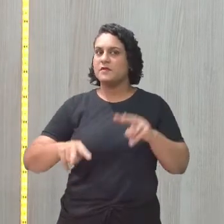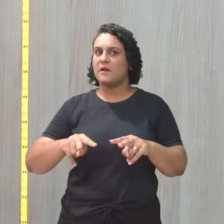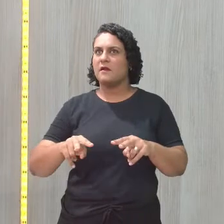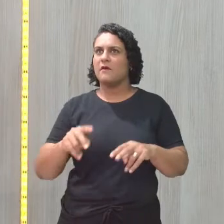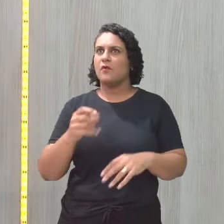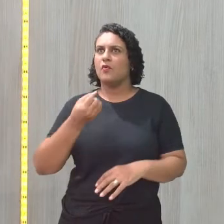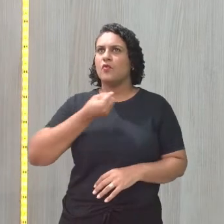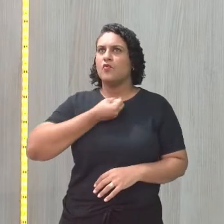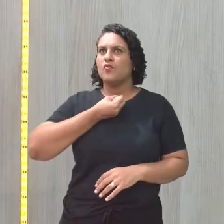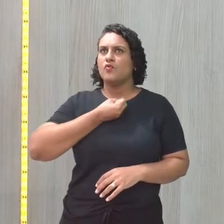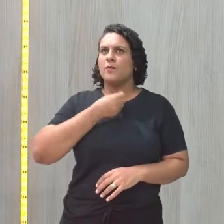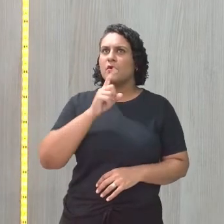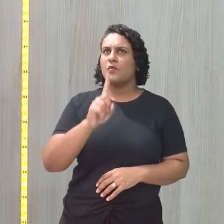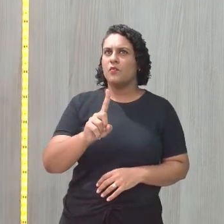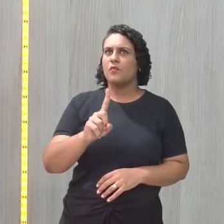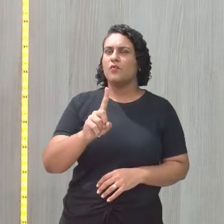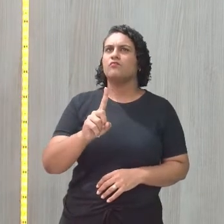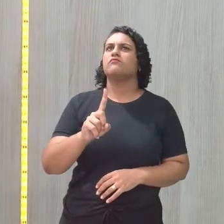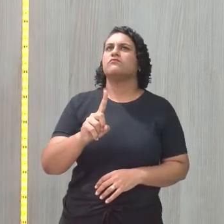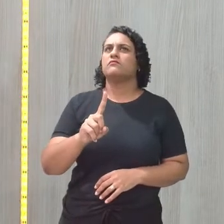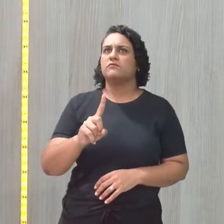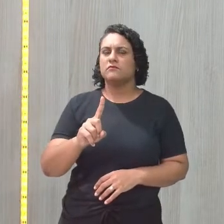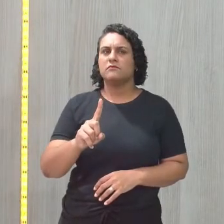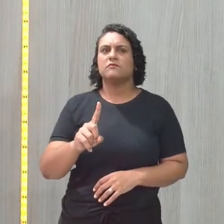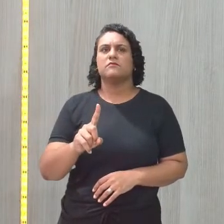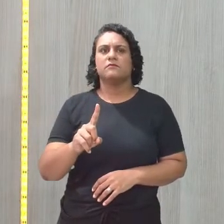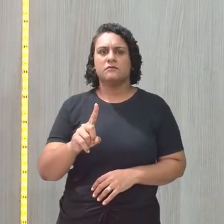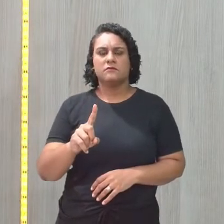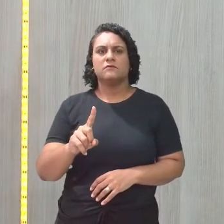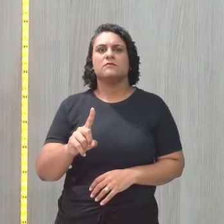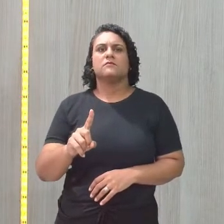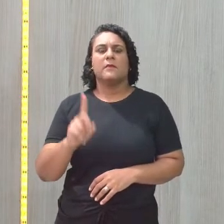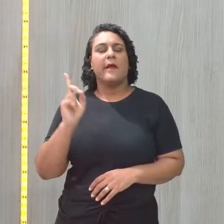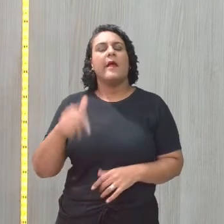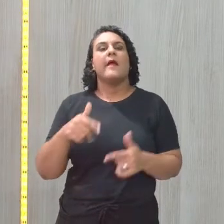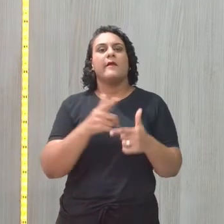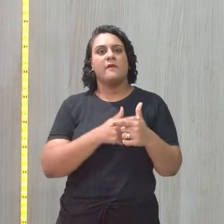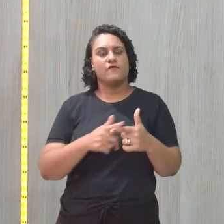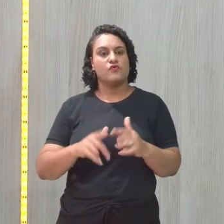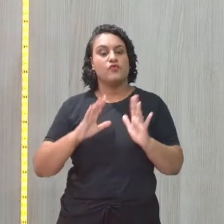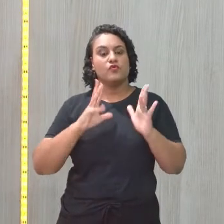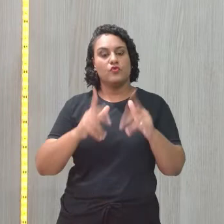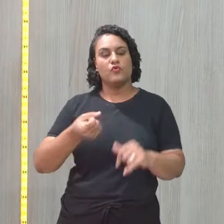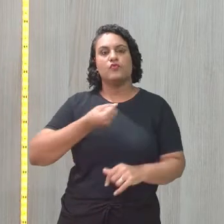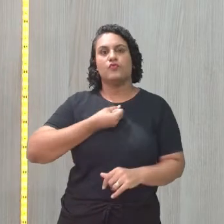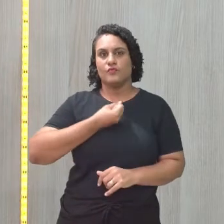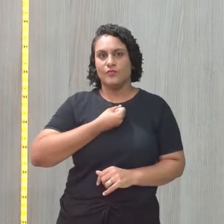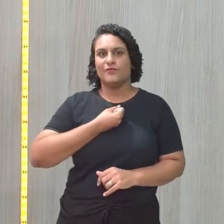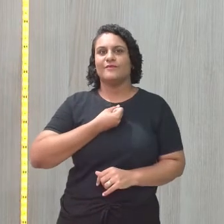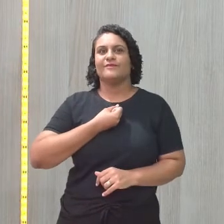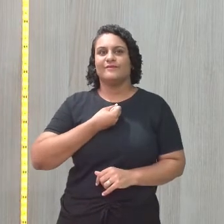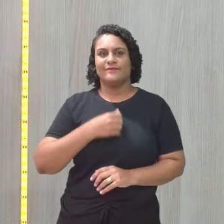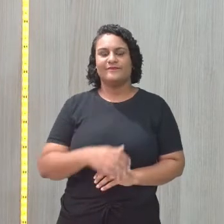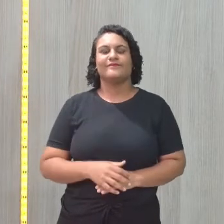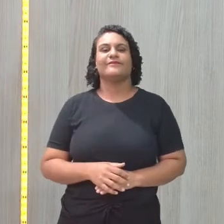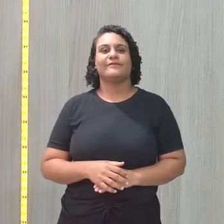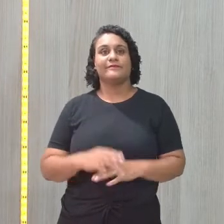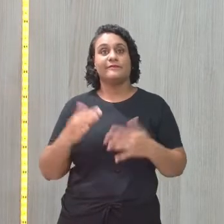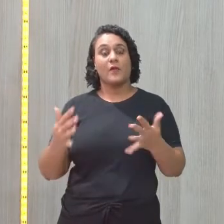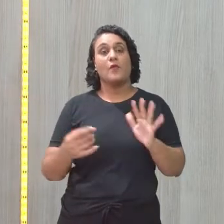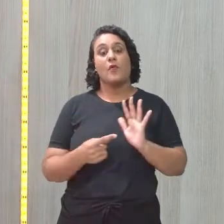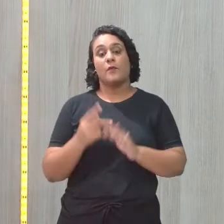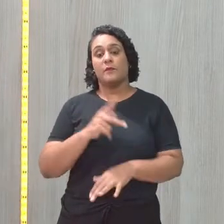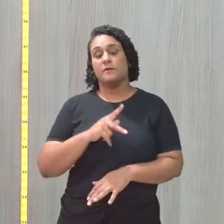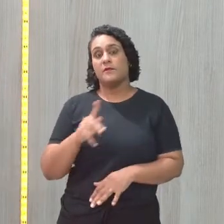o divisor de todos os números. O próprio número que a gente está encontrando seus divisores vai ser o último, como o Tiago mostrou agora